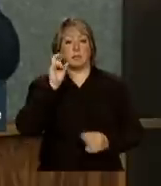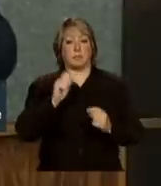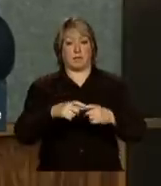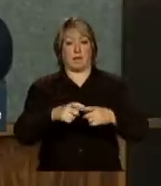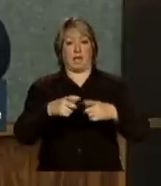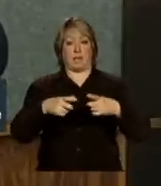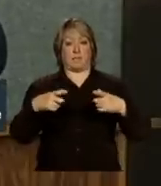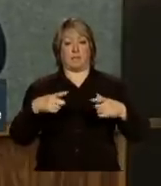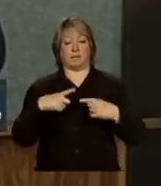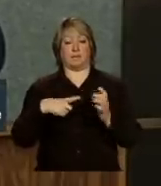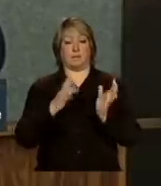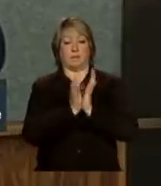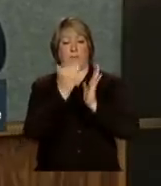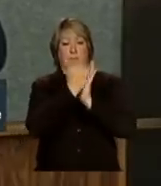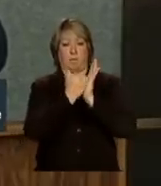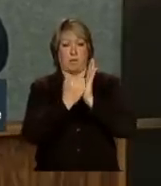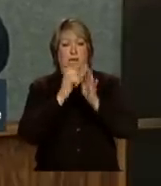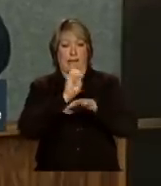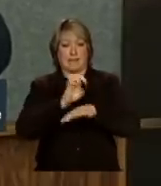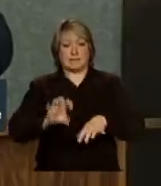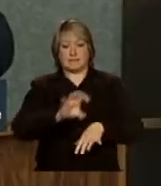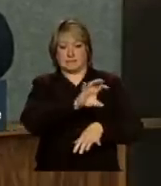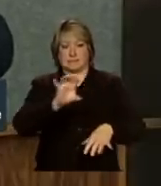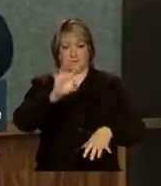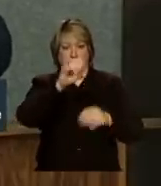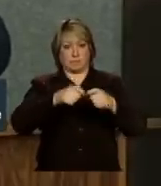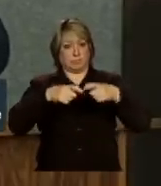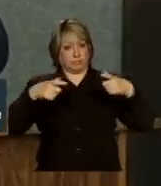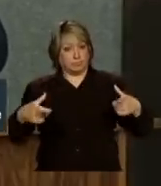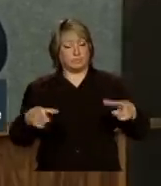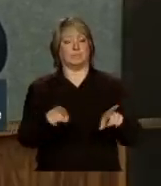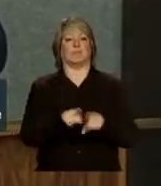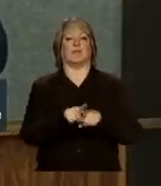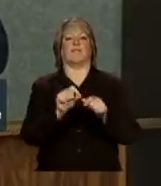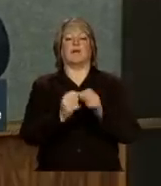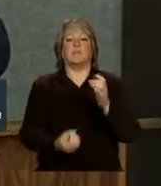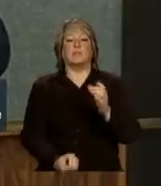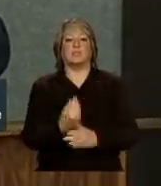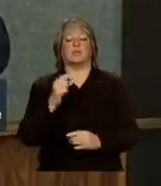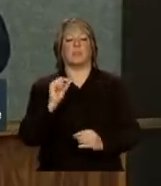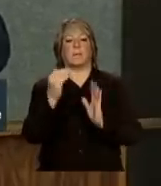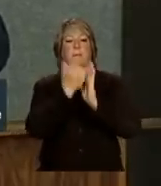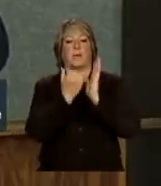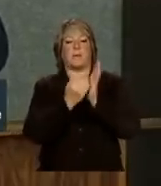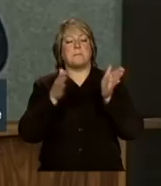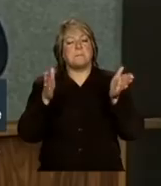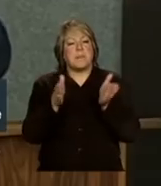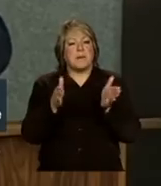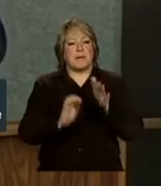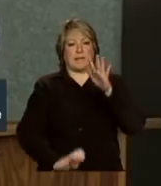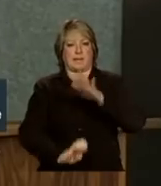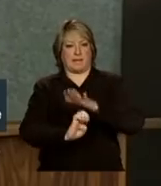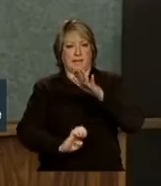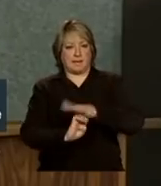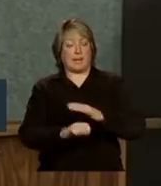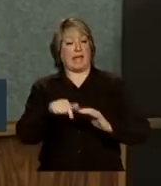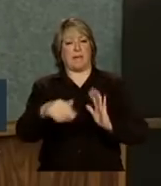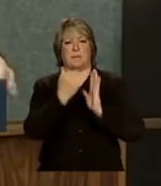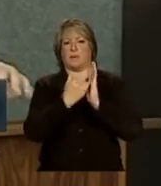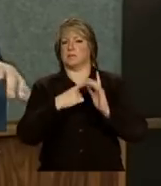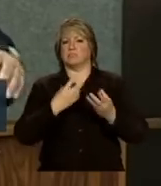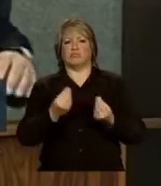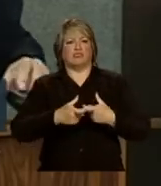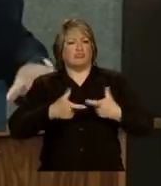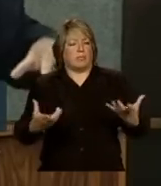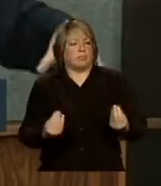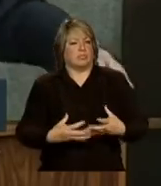programas estaduais criar um programa da pequena empresa esse programa Hoje tem um sucesso enorme nós